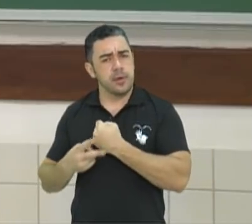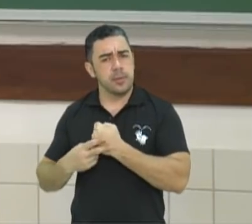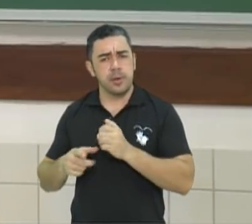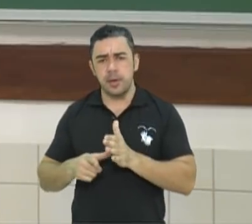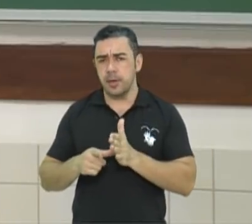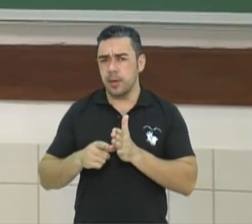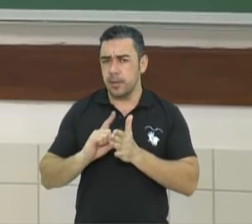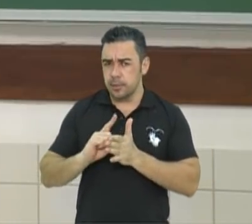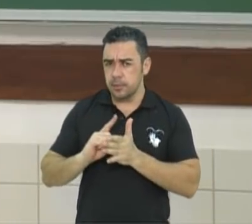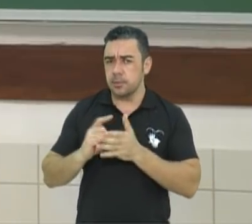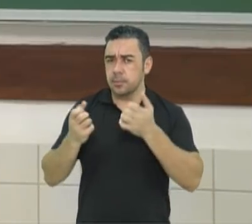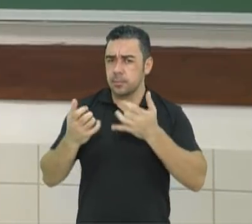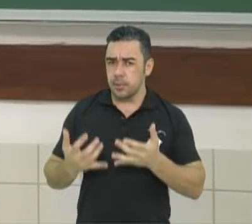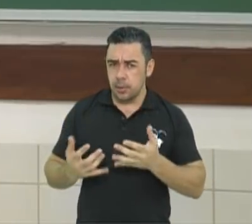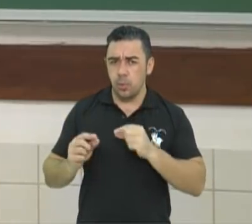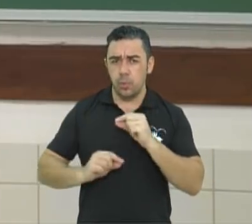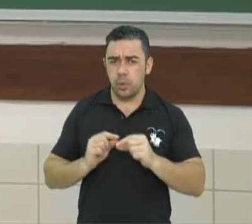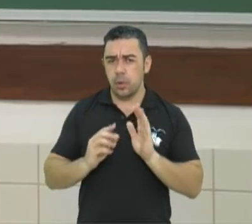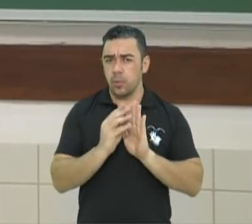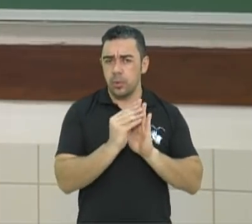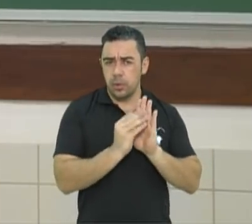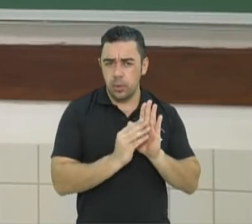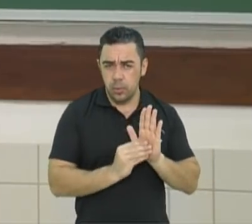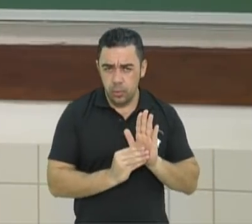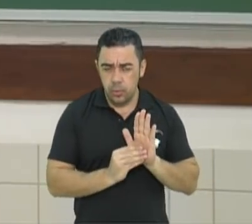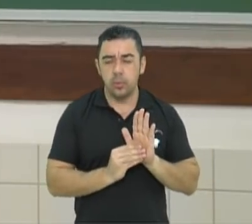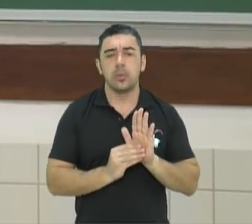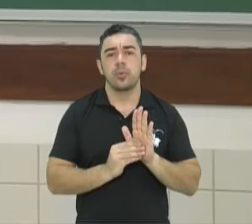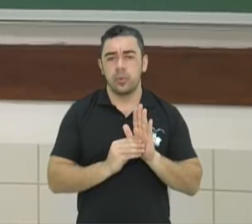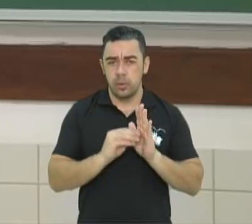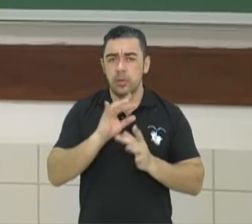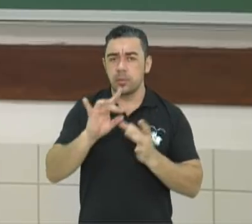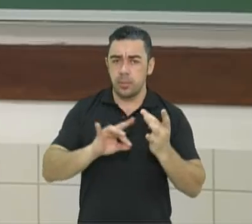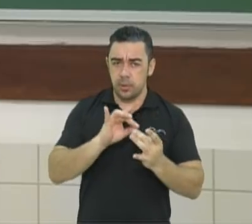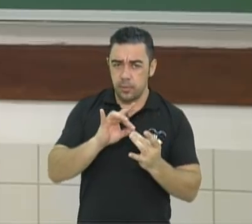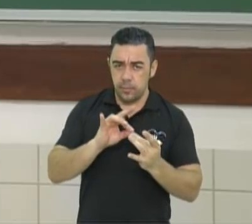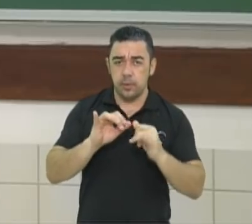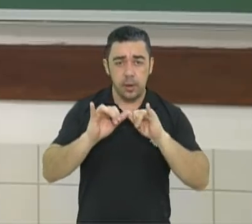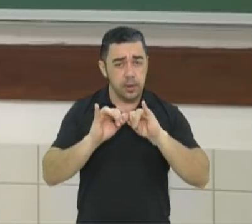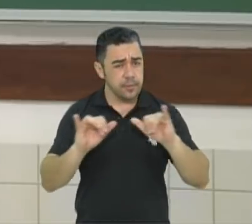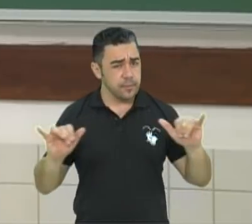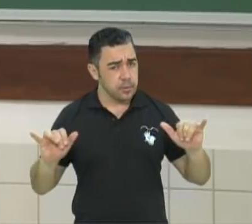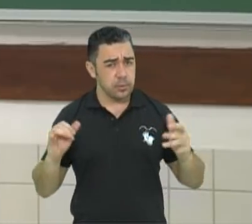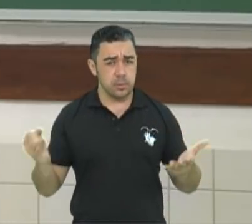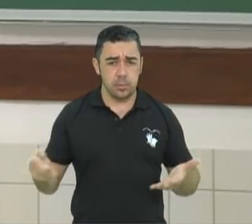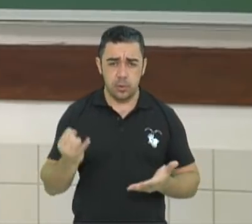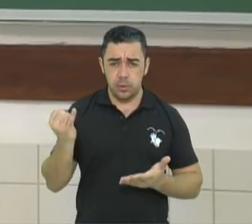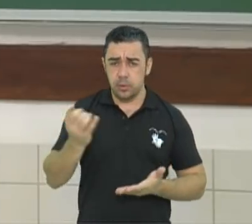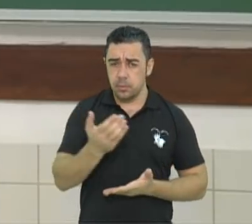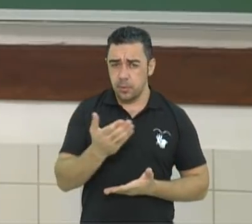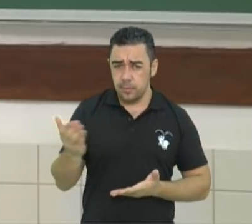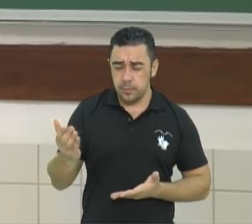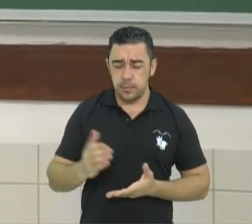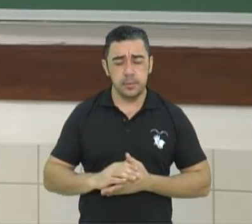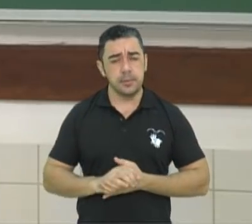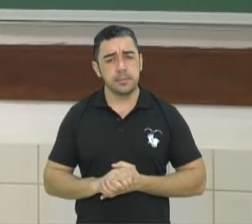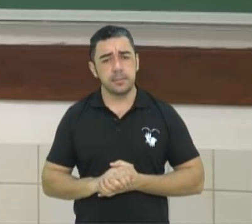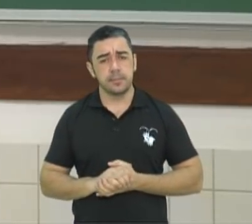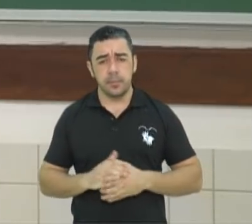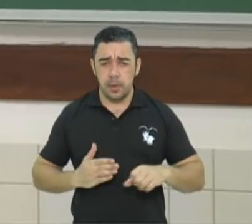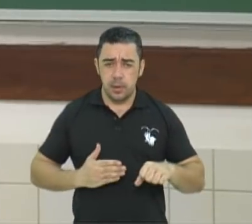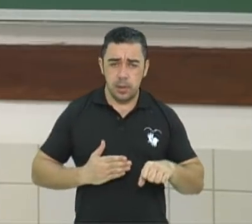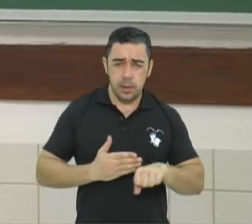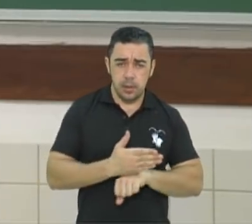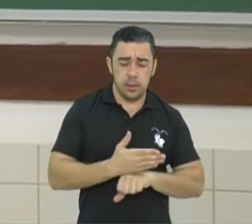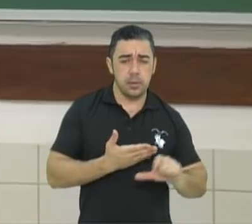Mas antes de nós falarmos sobre o nosso conteúdo especificamente, aqueles recadinhos bem importantes, certo? Acesse